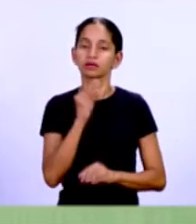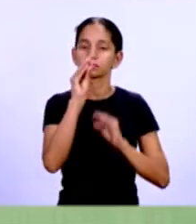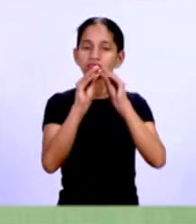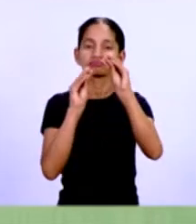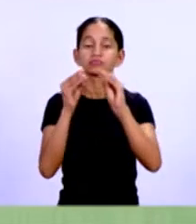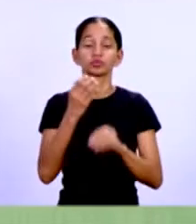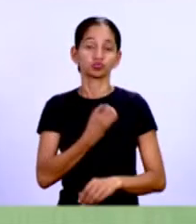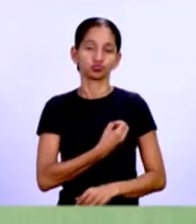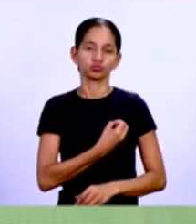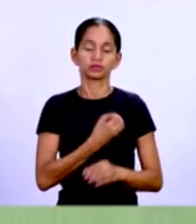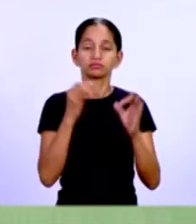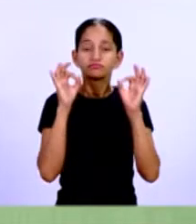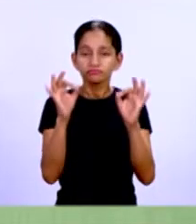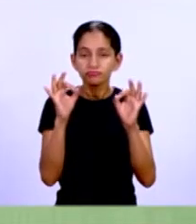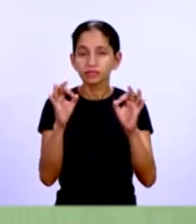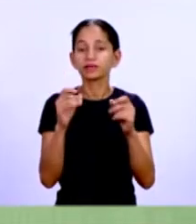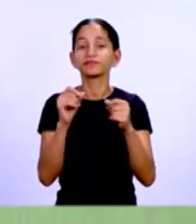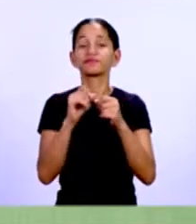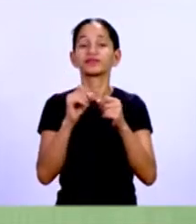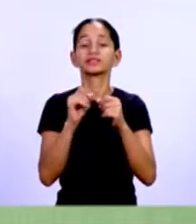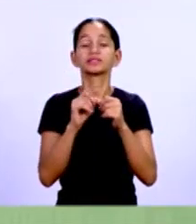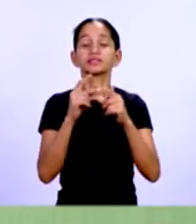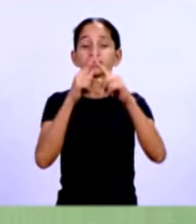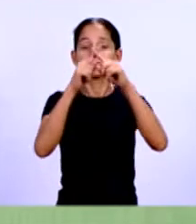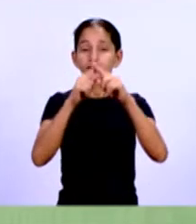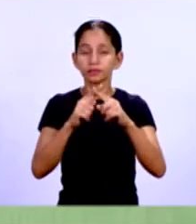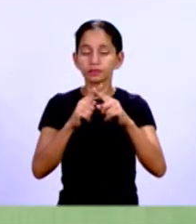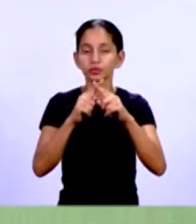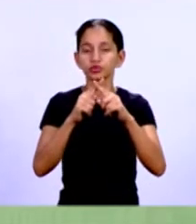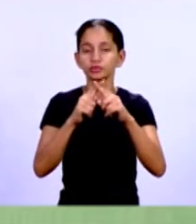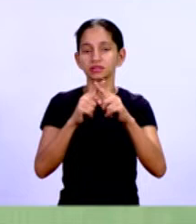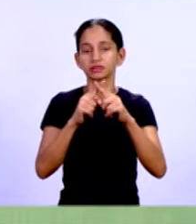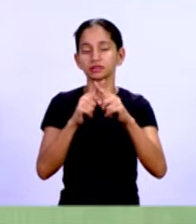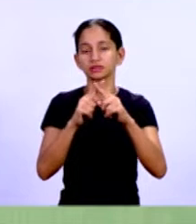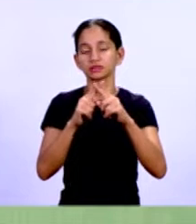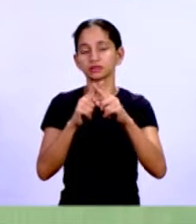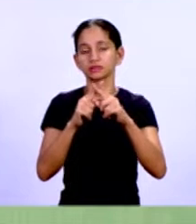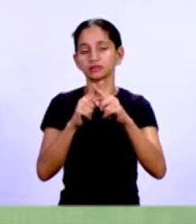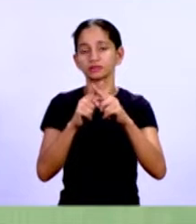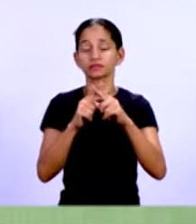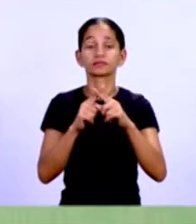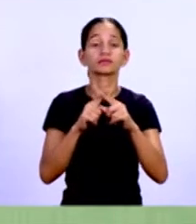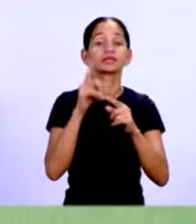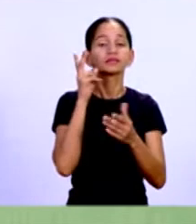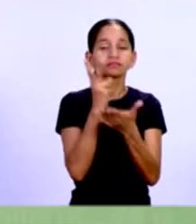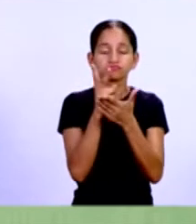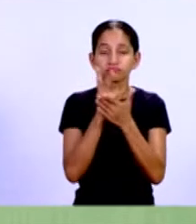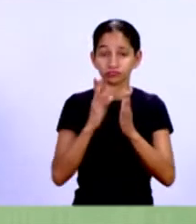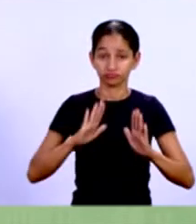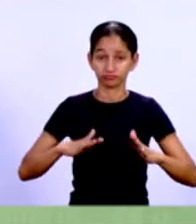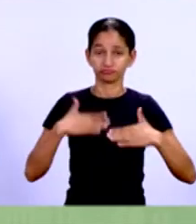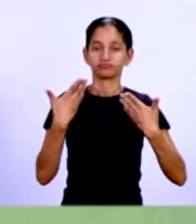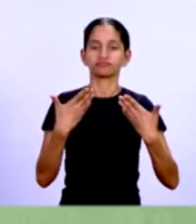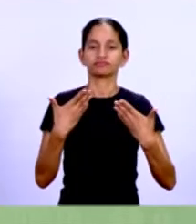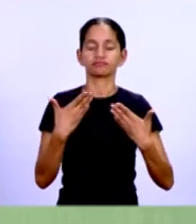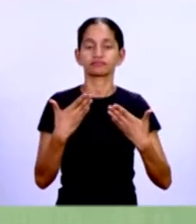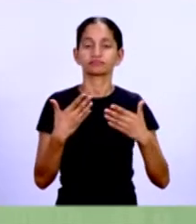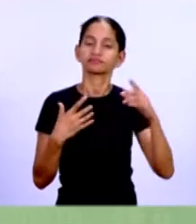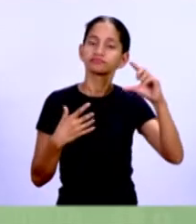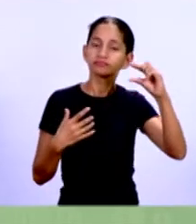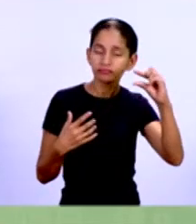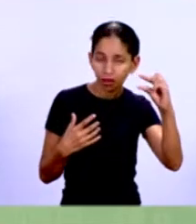Então aí o risco vai ser a multiplicação do impacto, no caso impacto